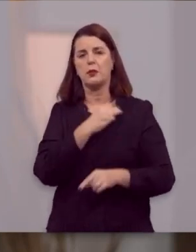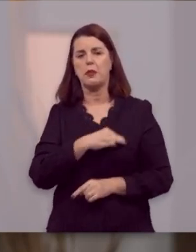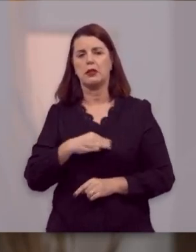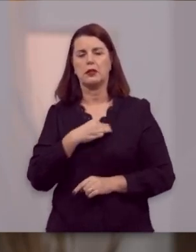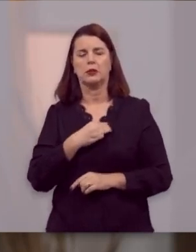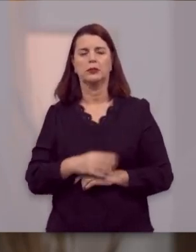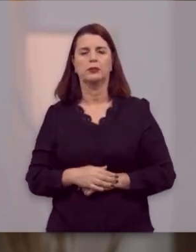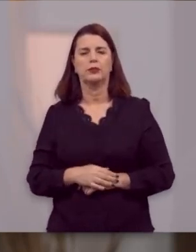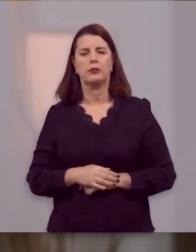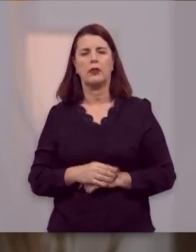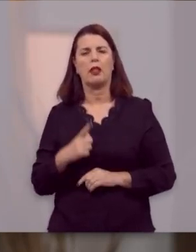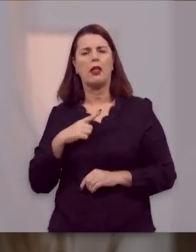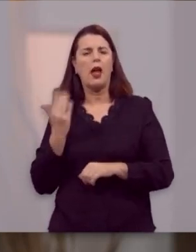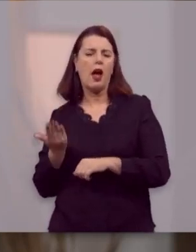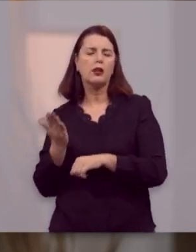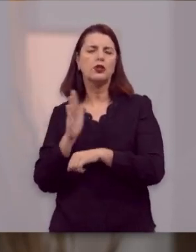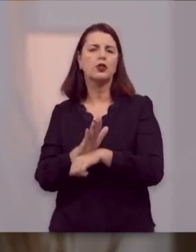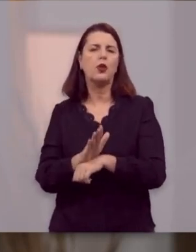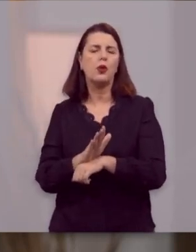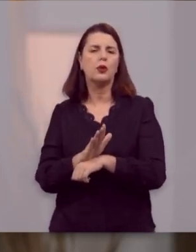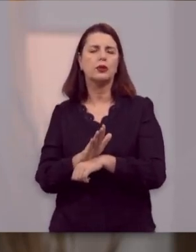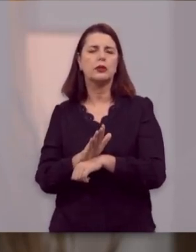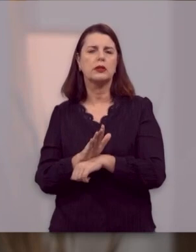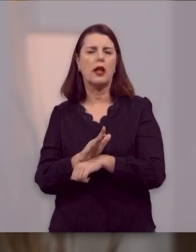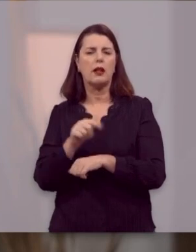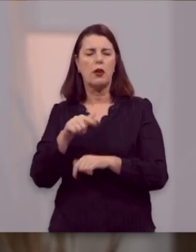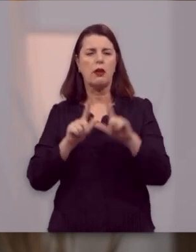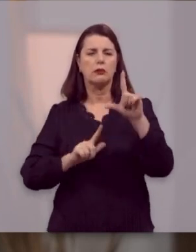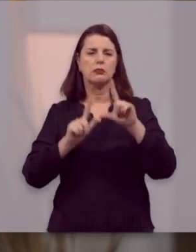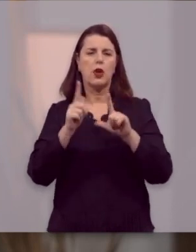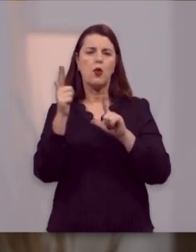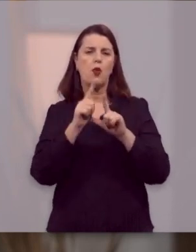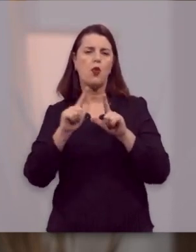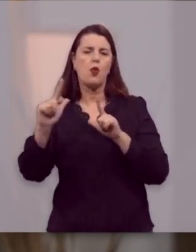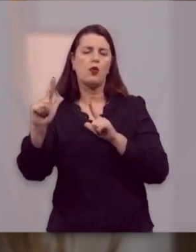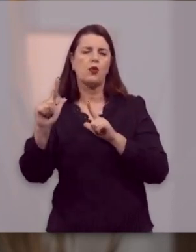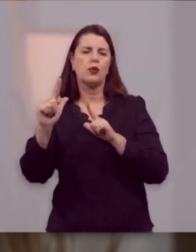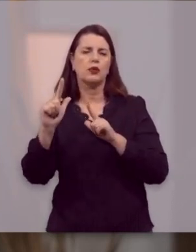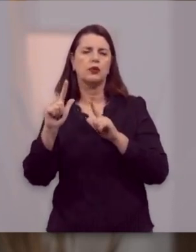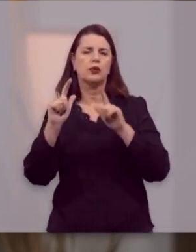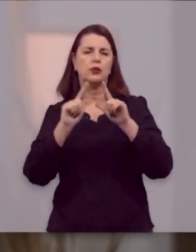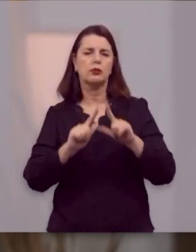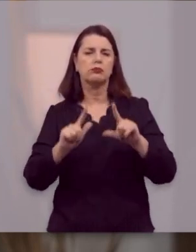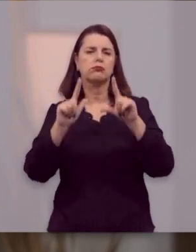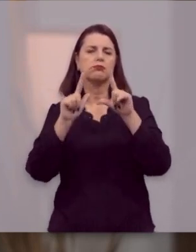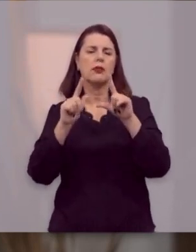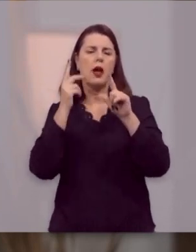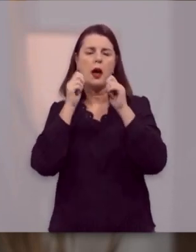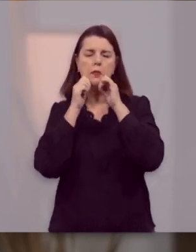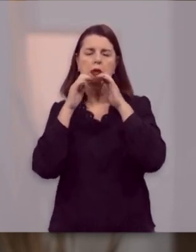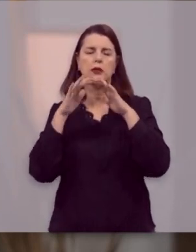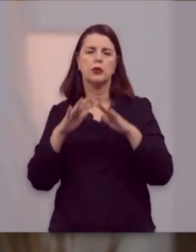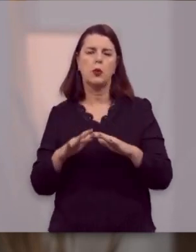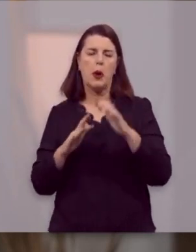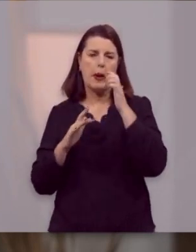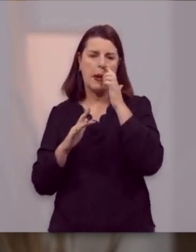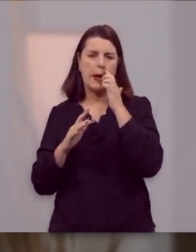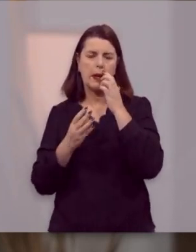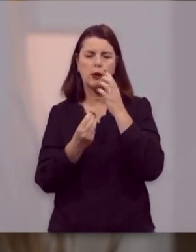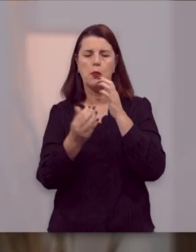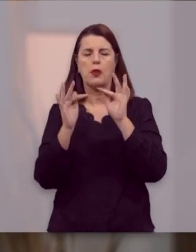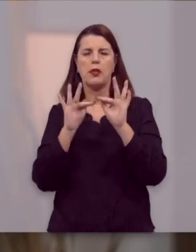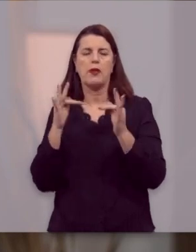em missão e têm contribuído para que este programa permaneça no ar, abençoando